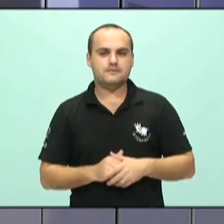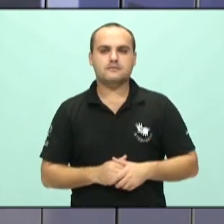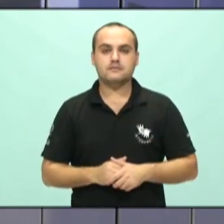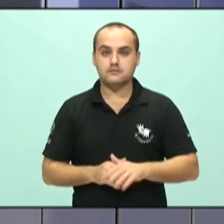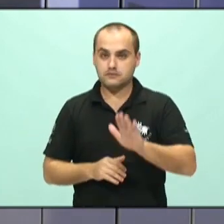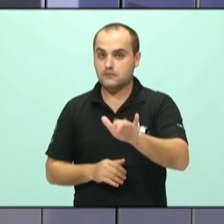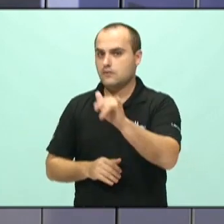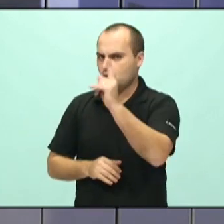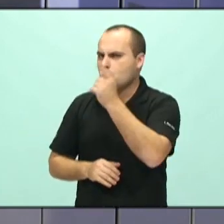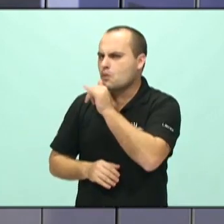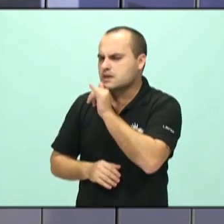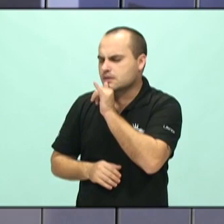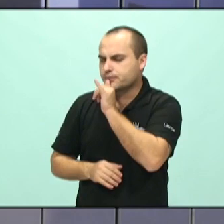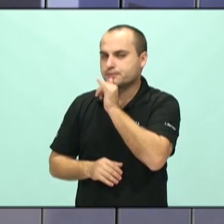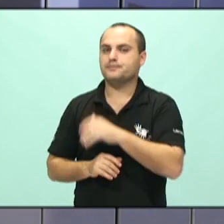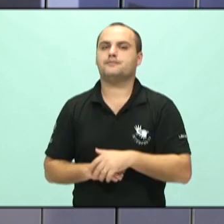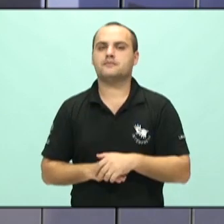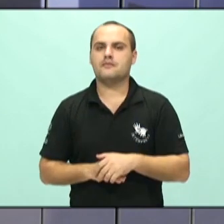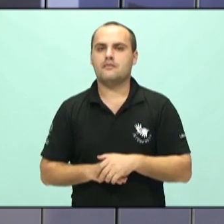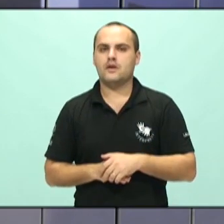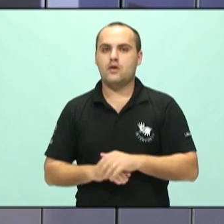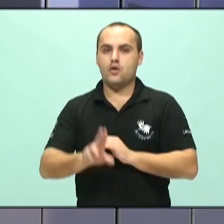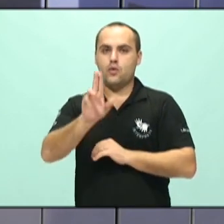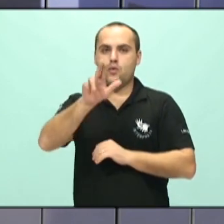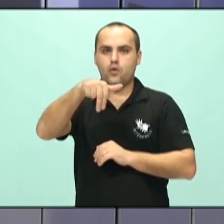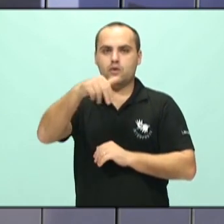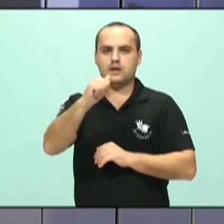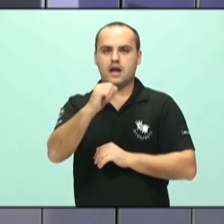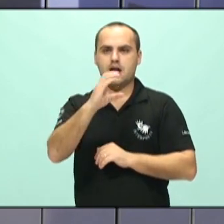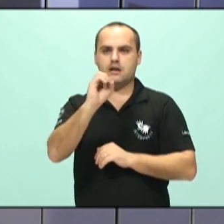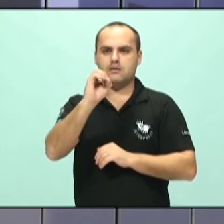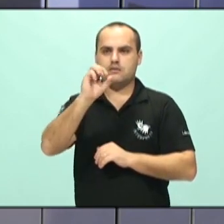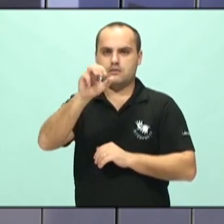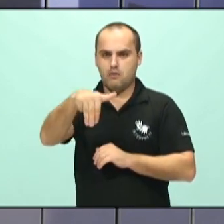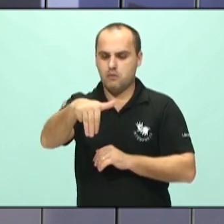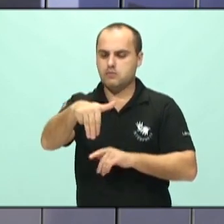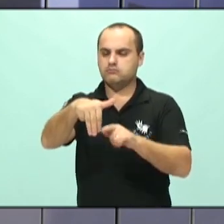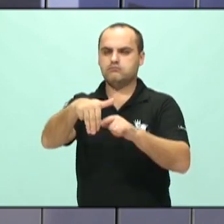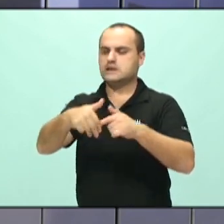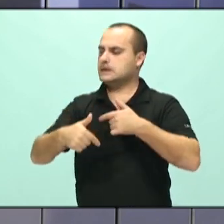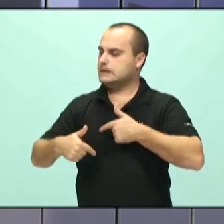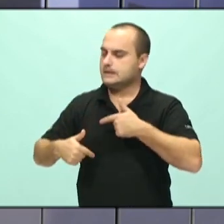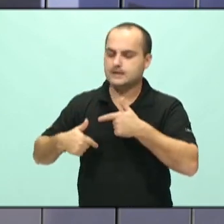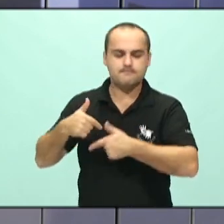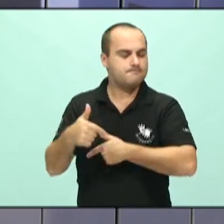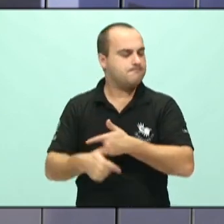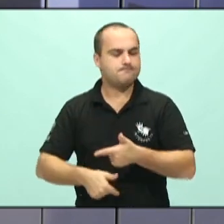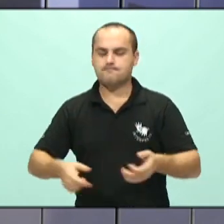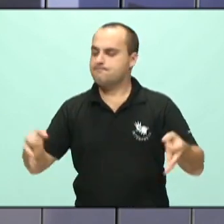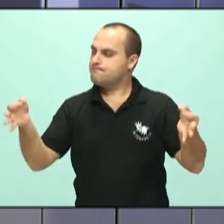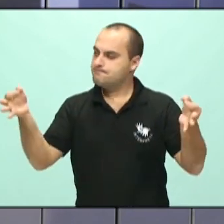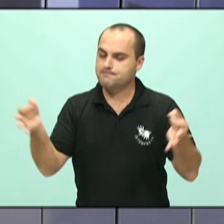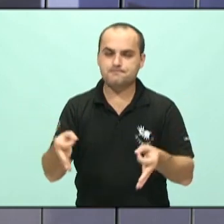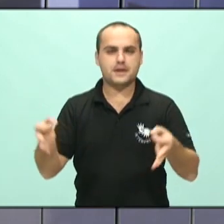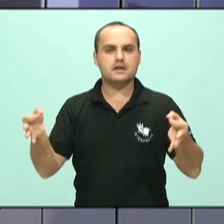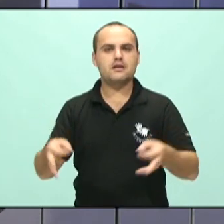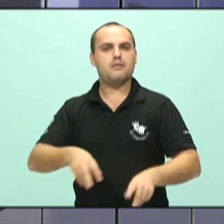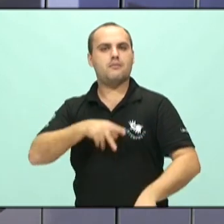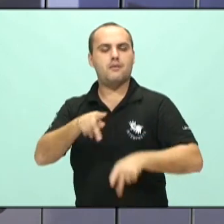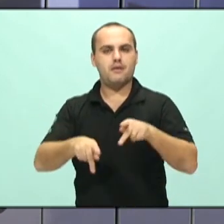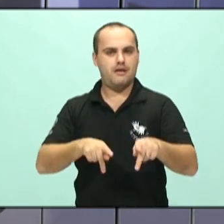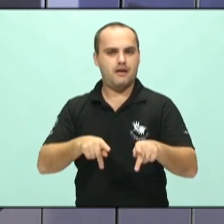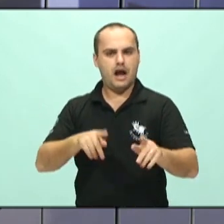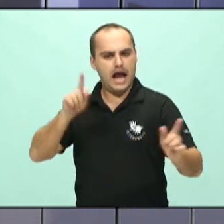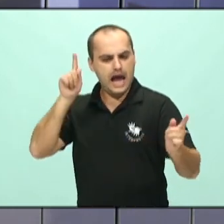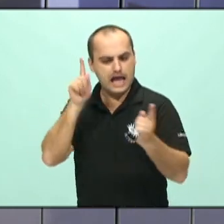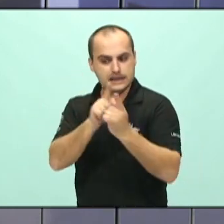Carlos Antônio, ali na Unacom, Unacom presta um trabalho fantástico para a nossa população, sabe? E atende toda a